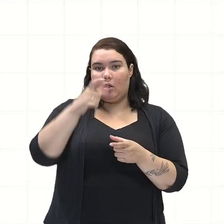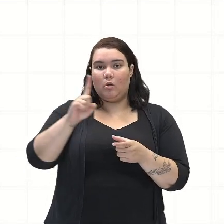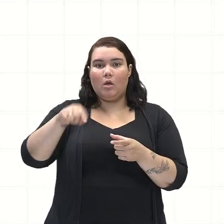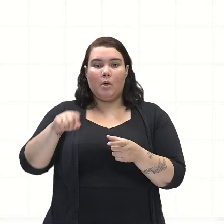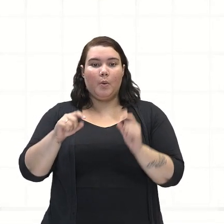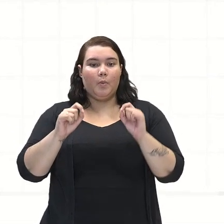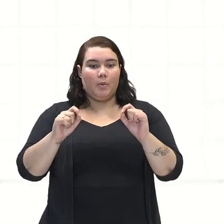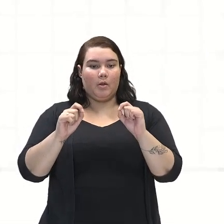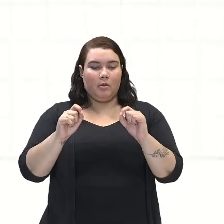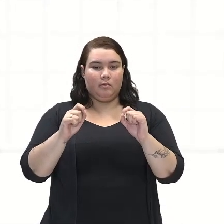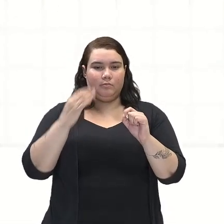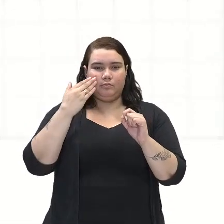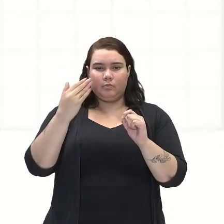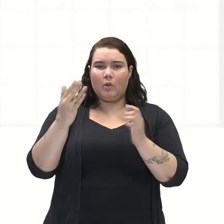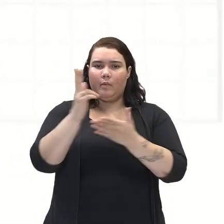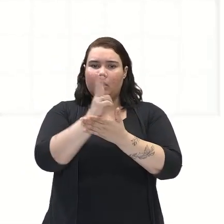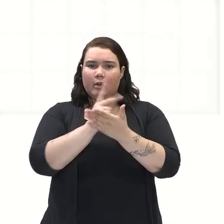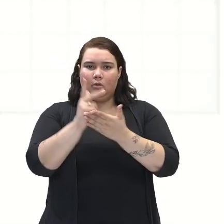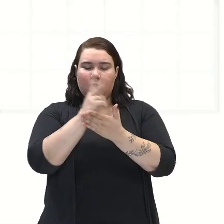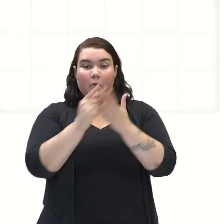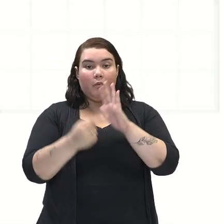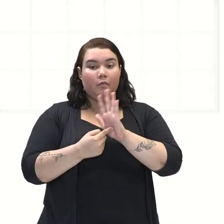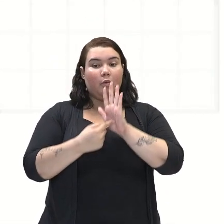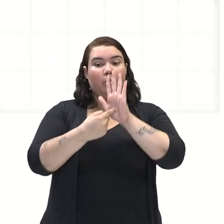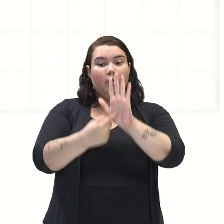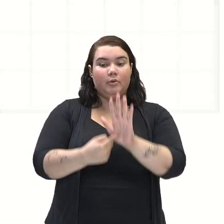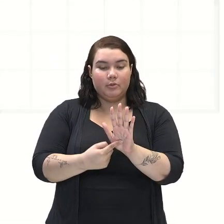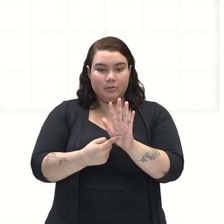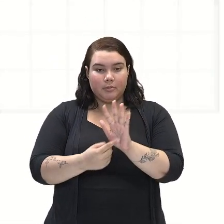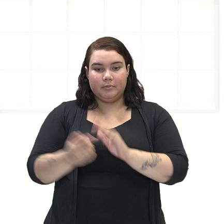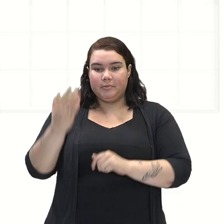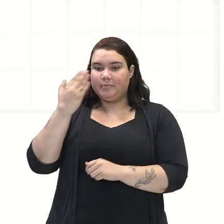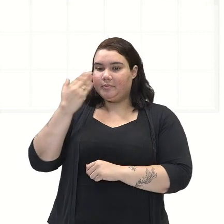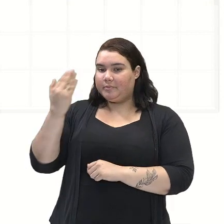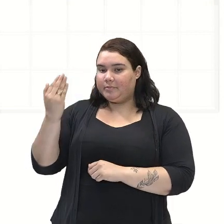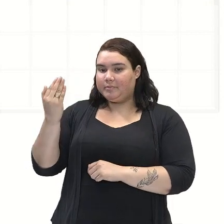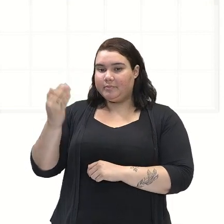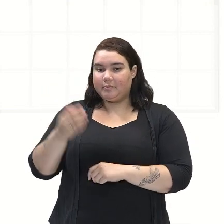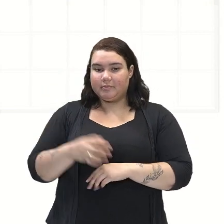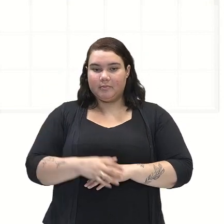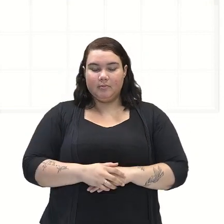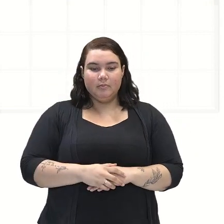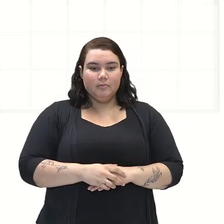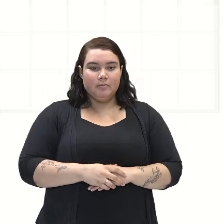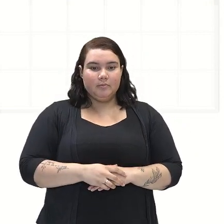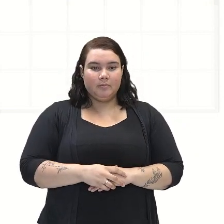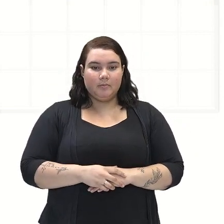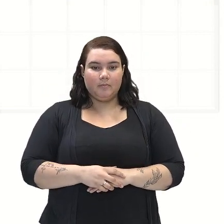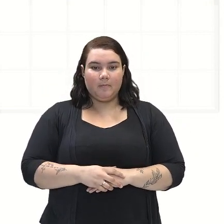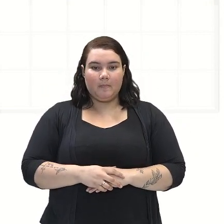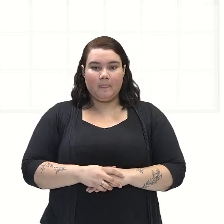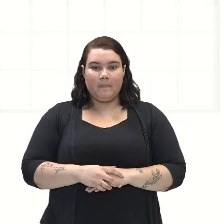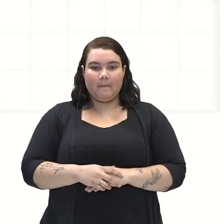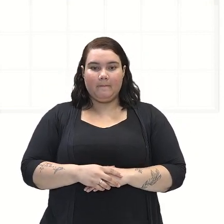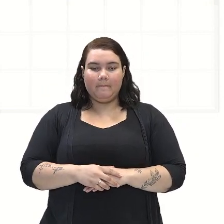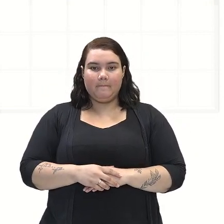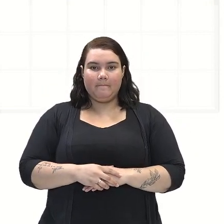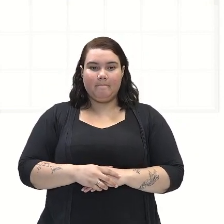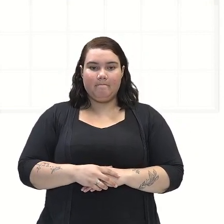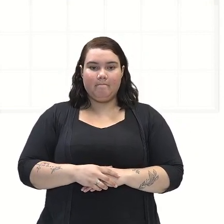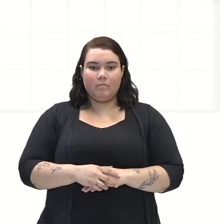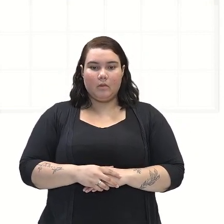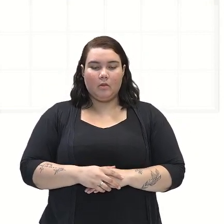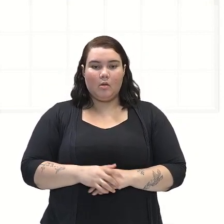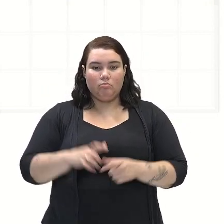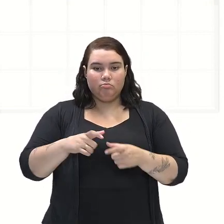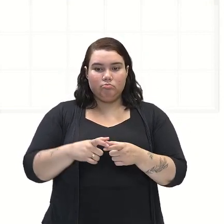Olha lá o desenho do cilindro. Eu vou desenhar aqui um pequeno cilindro. Olha só, pessoal. O cilindro nada mais